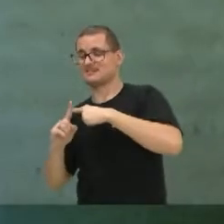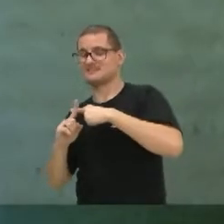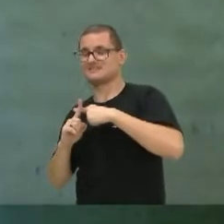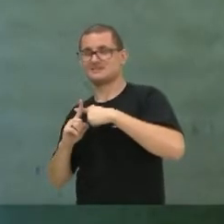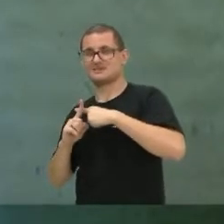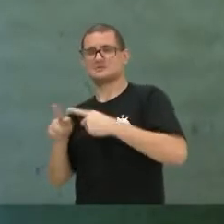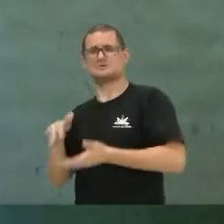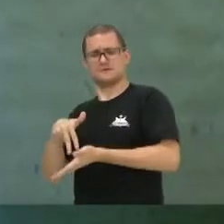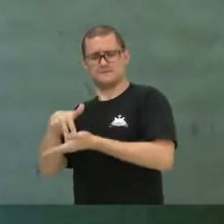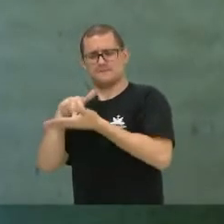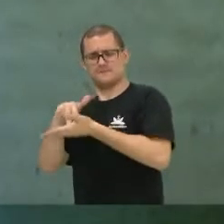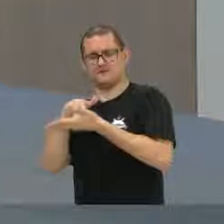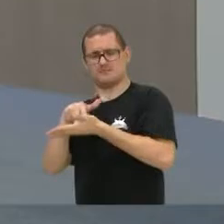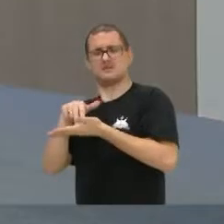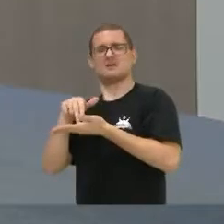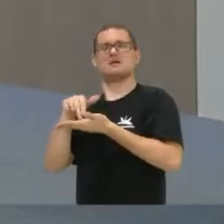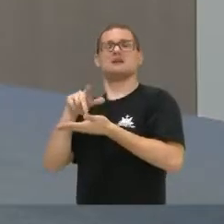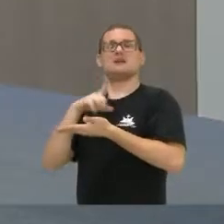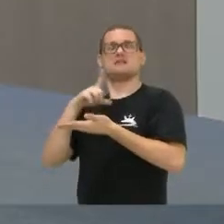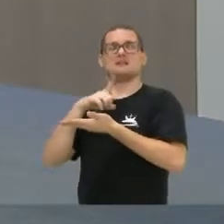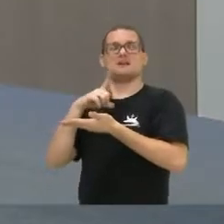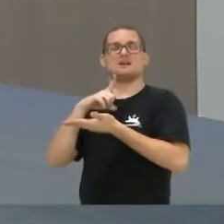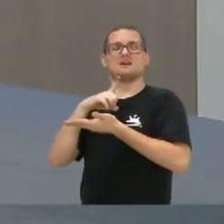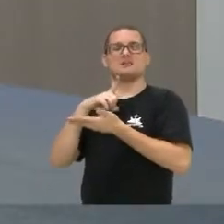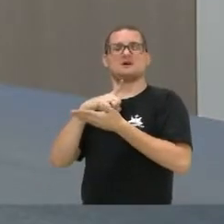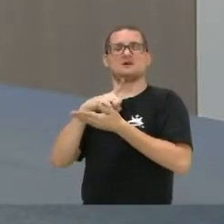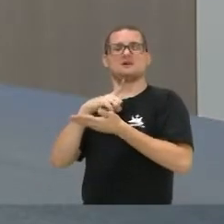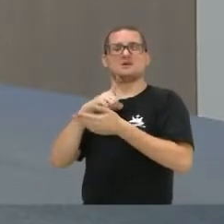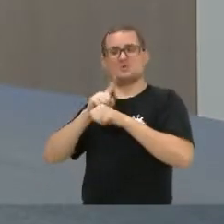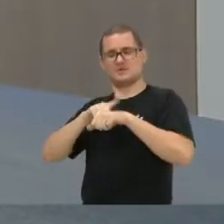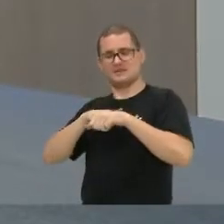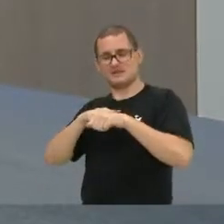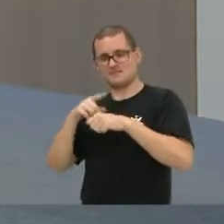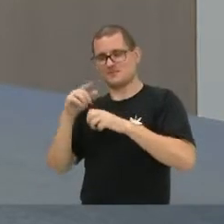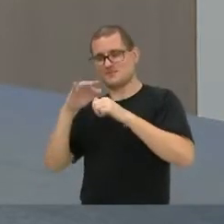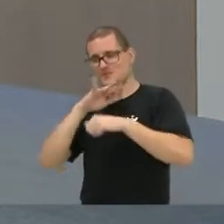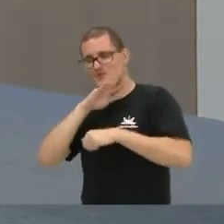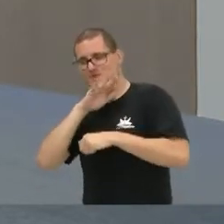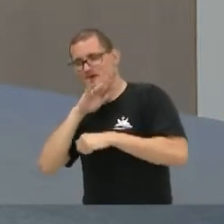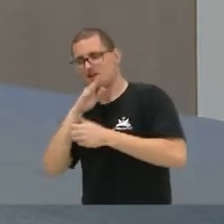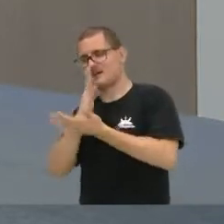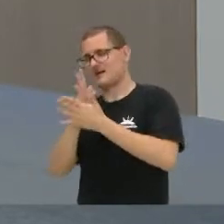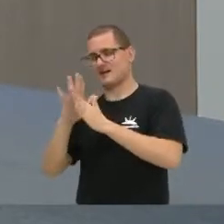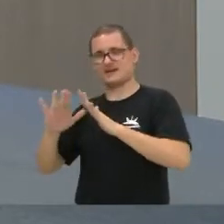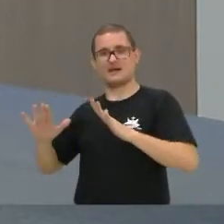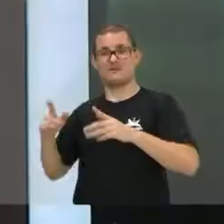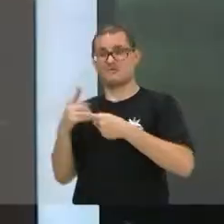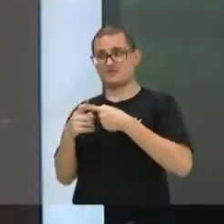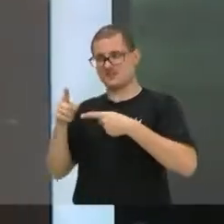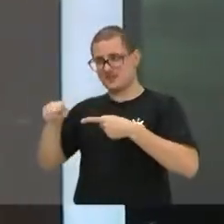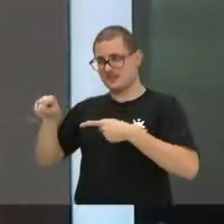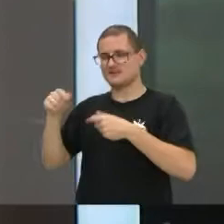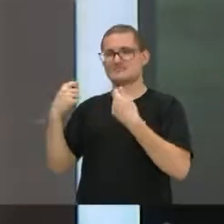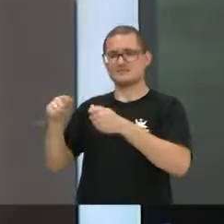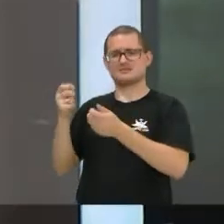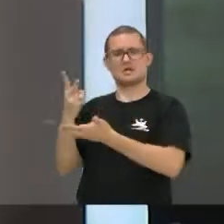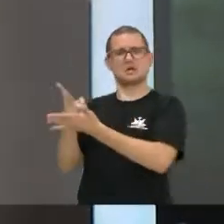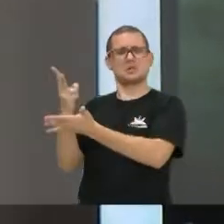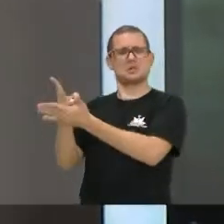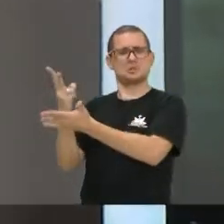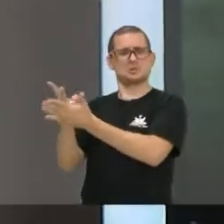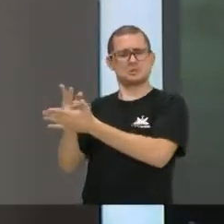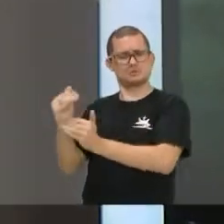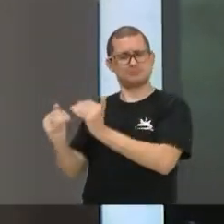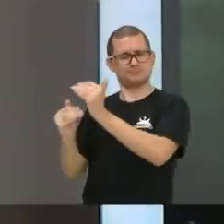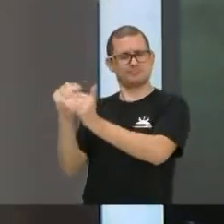seu termo nunca esqueça de ser perseverante e o versículo seguinte